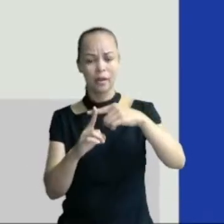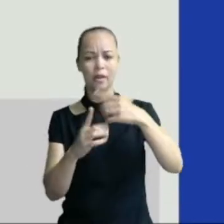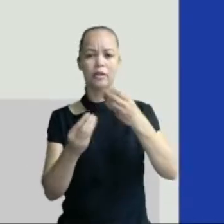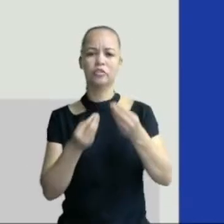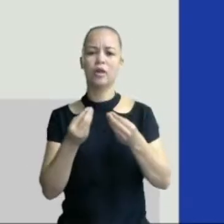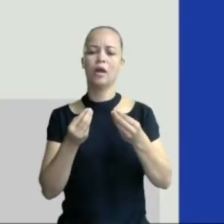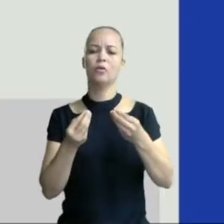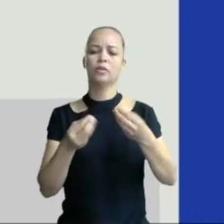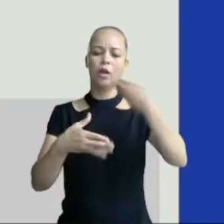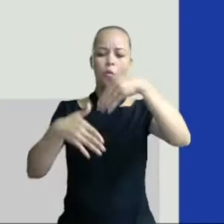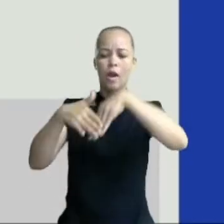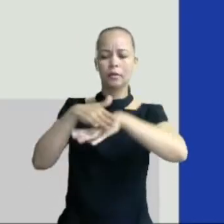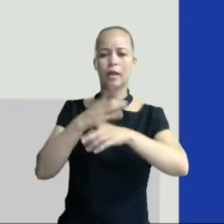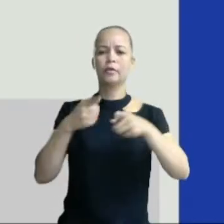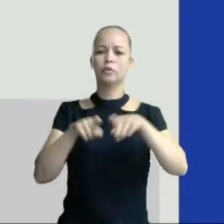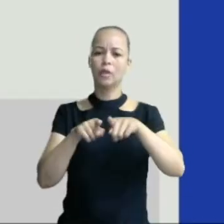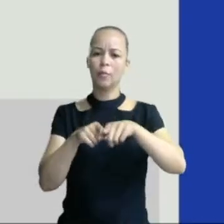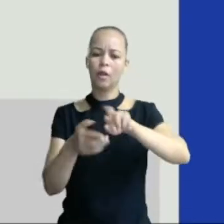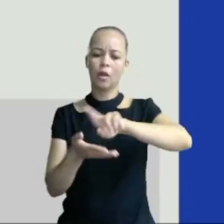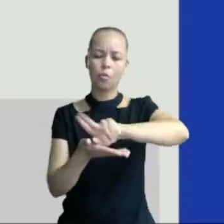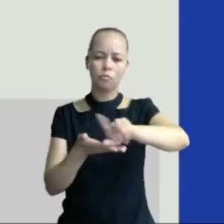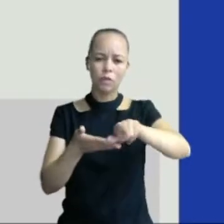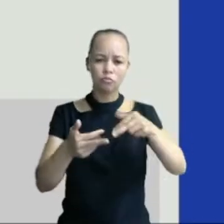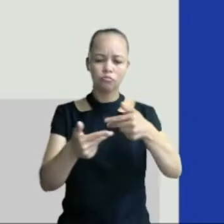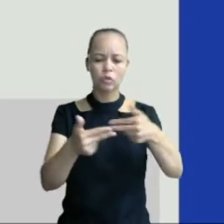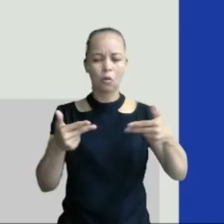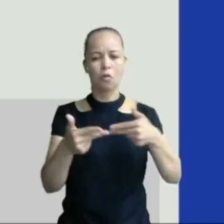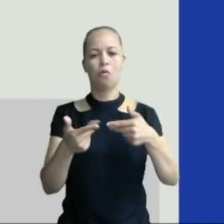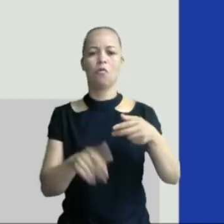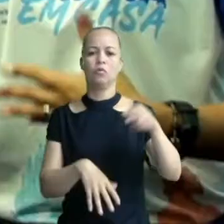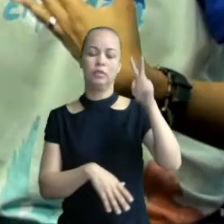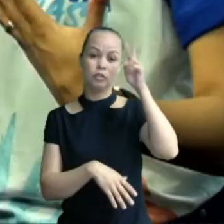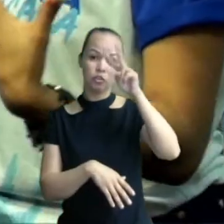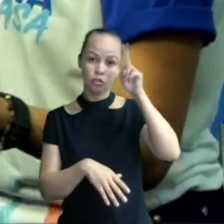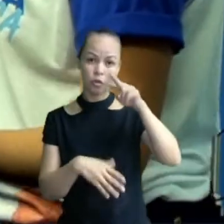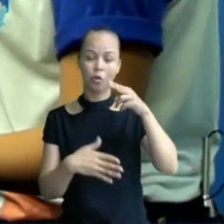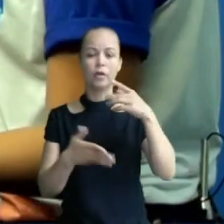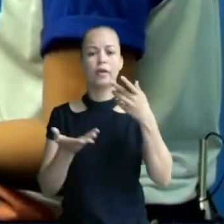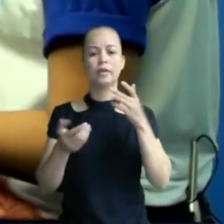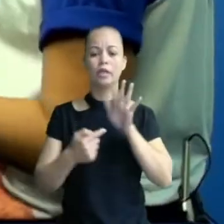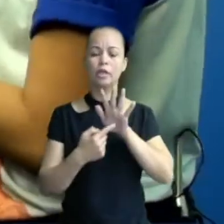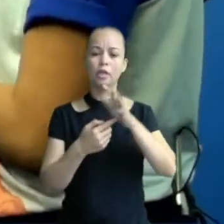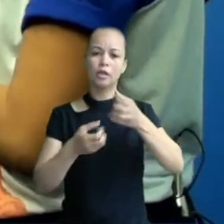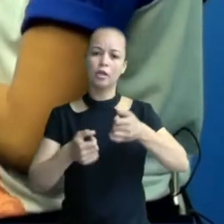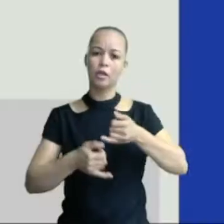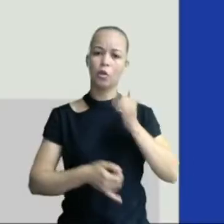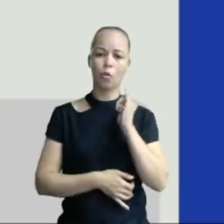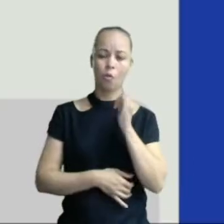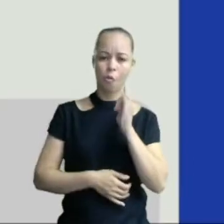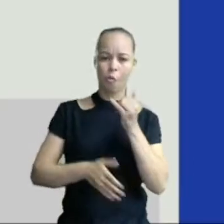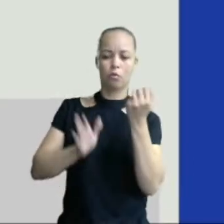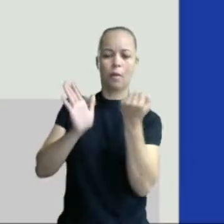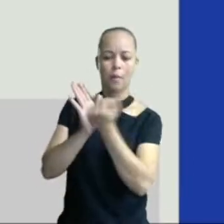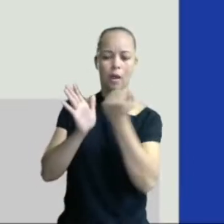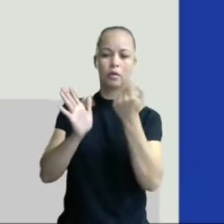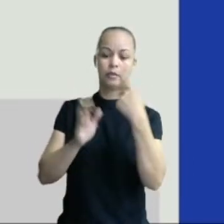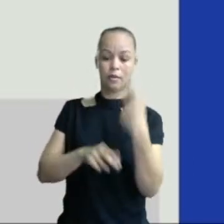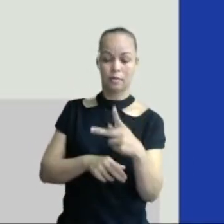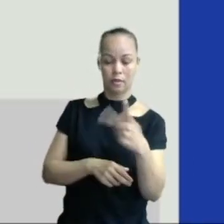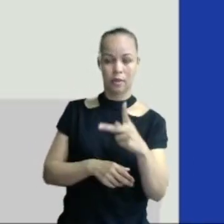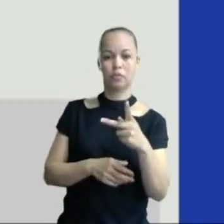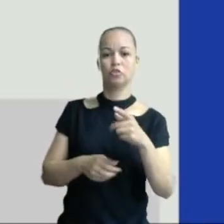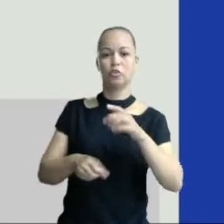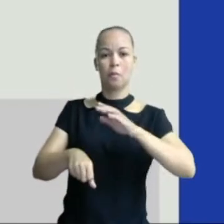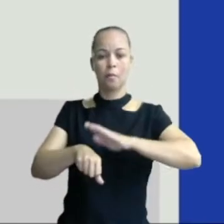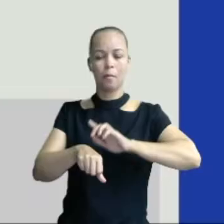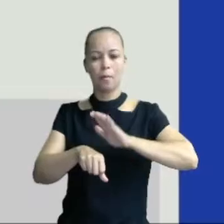algumas fontes históricas também de lá, que conta a história desse marco, desse momento que aconteceu em Vitória de Santo